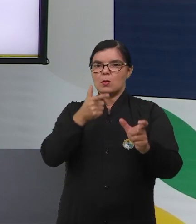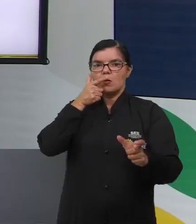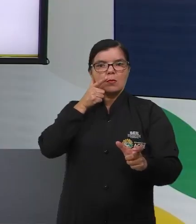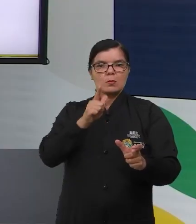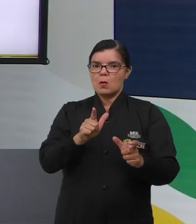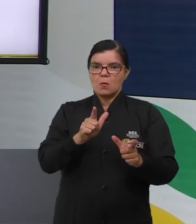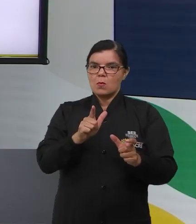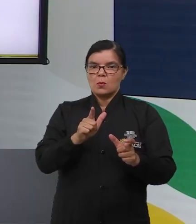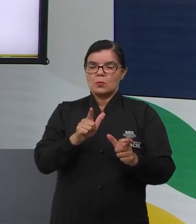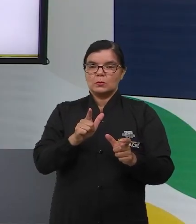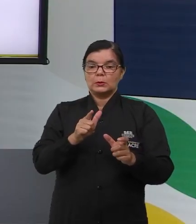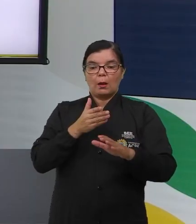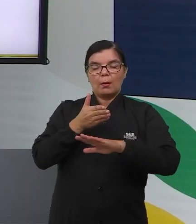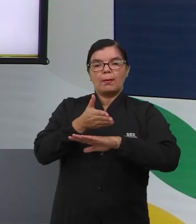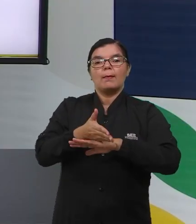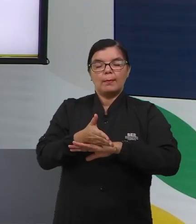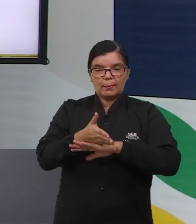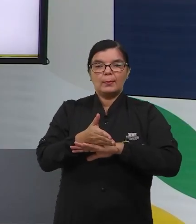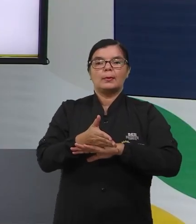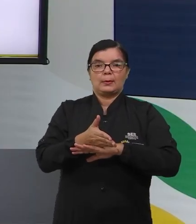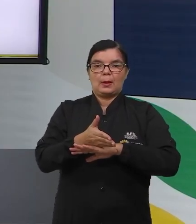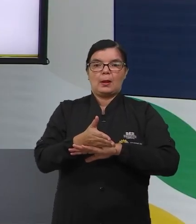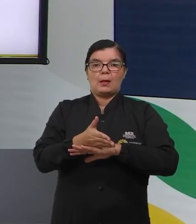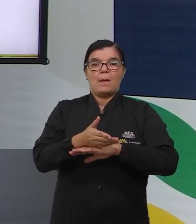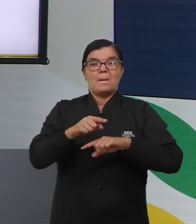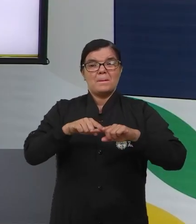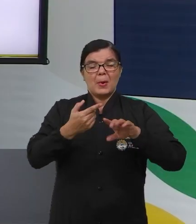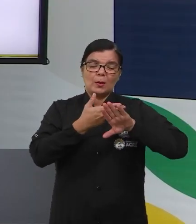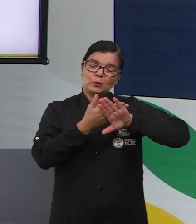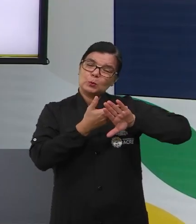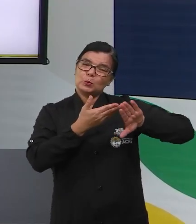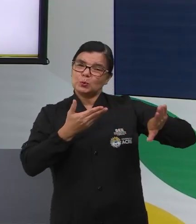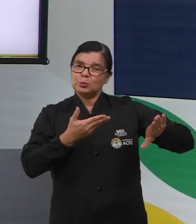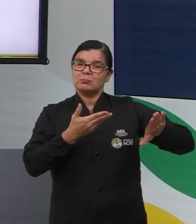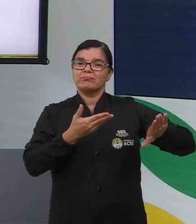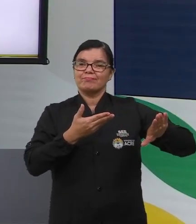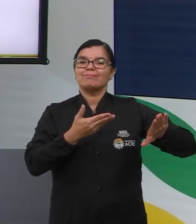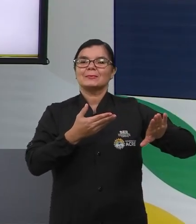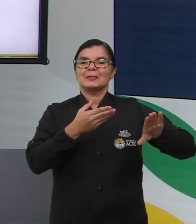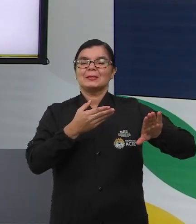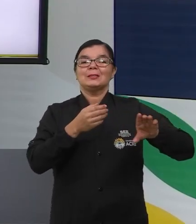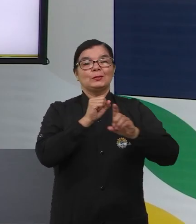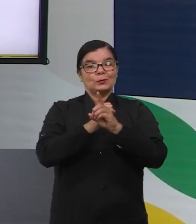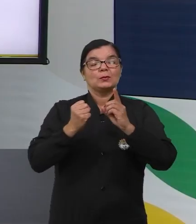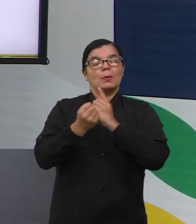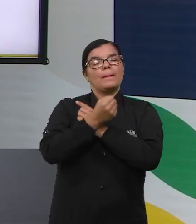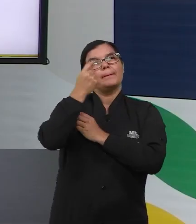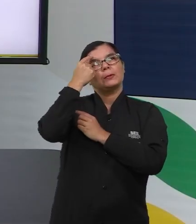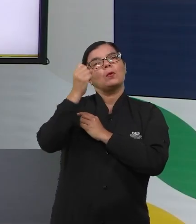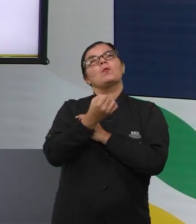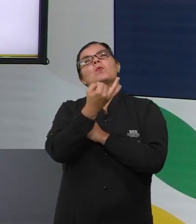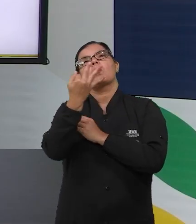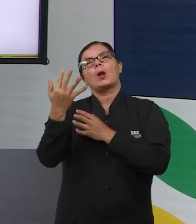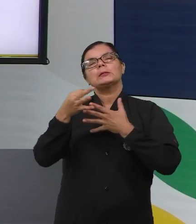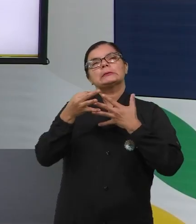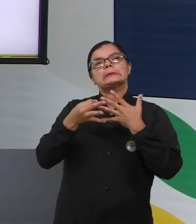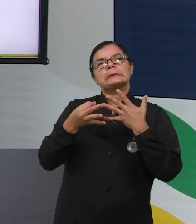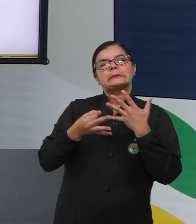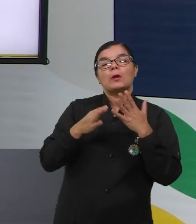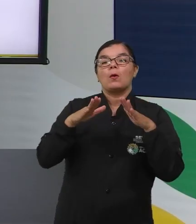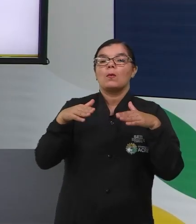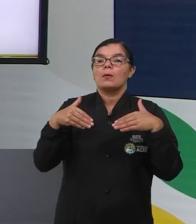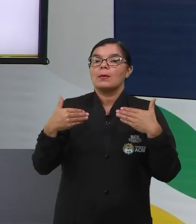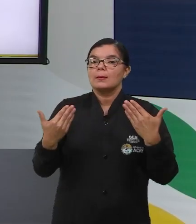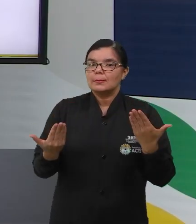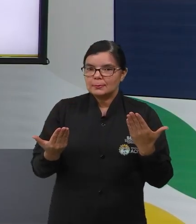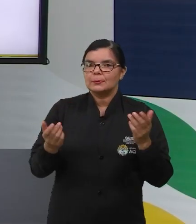conseguem acessar porque eles são marginalizados, excluídos socialmente, eu tenho que pensar de tipo, quais seriam os instrumentos, quais seriam os